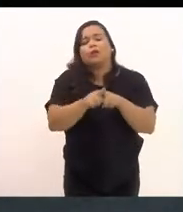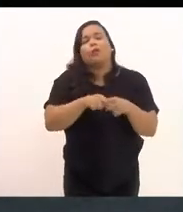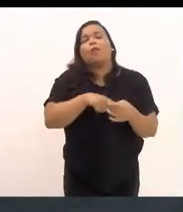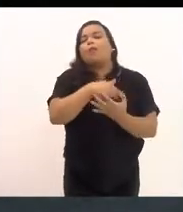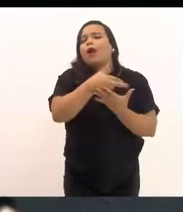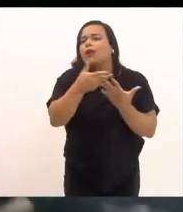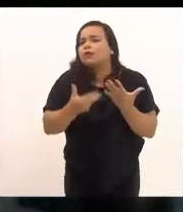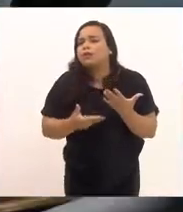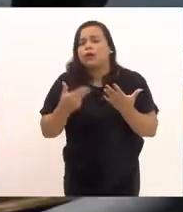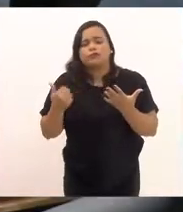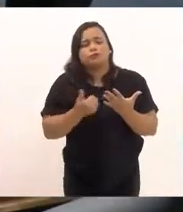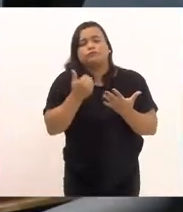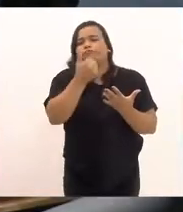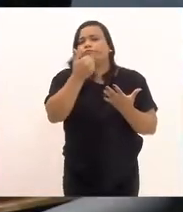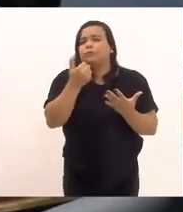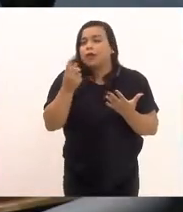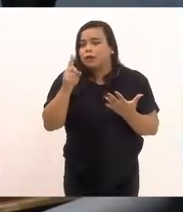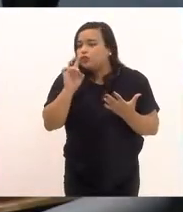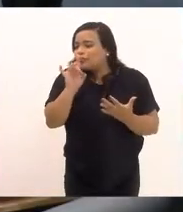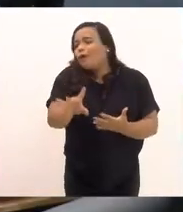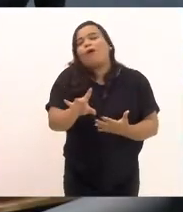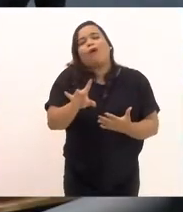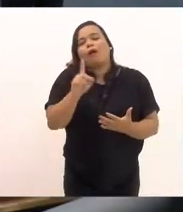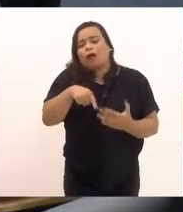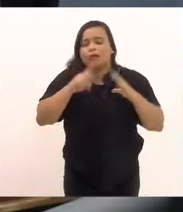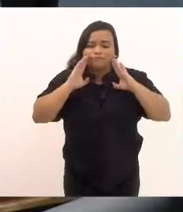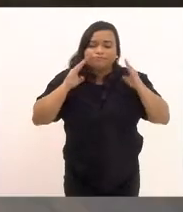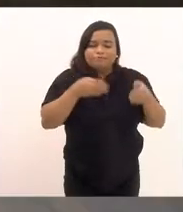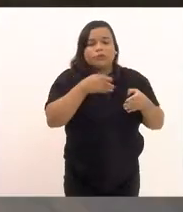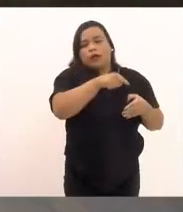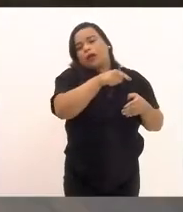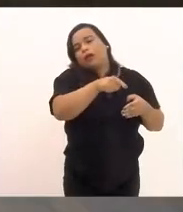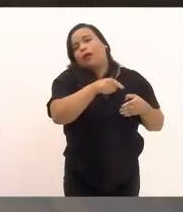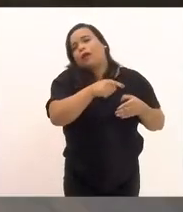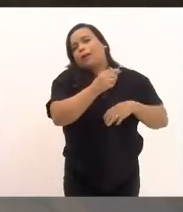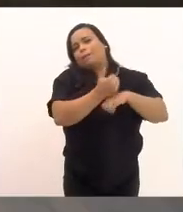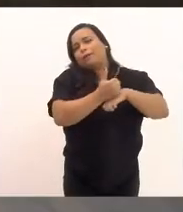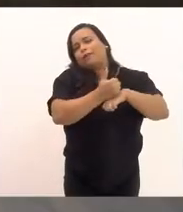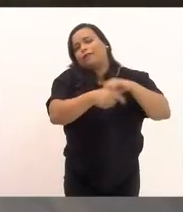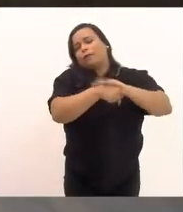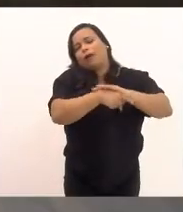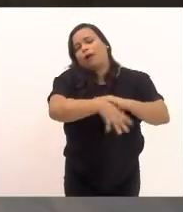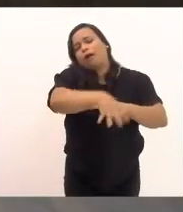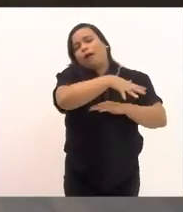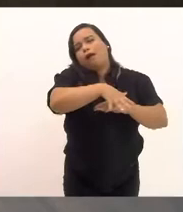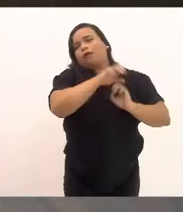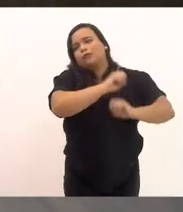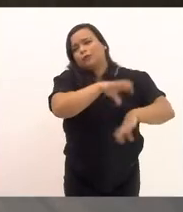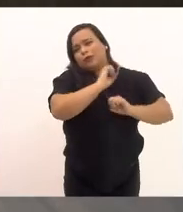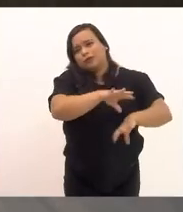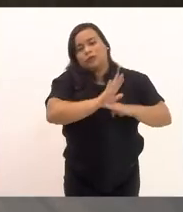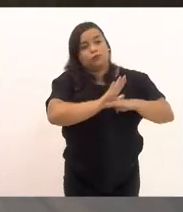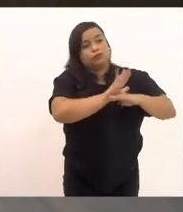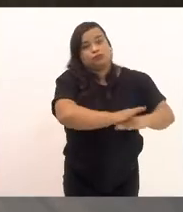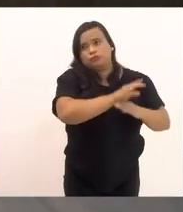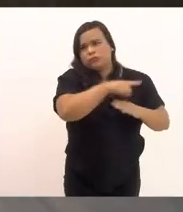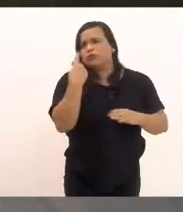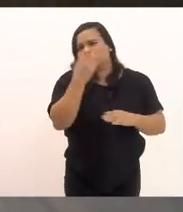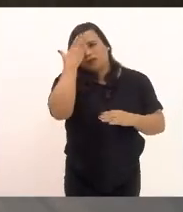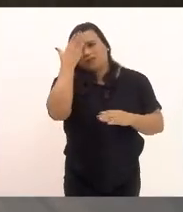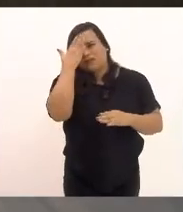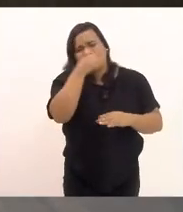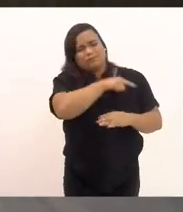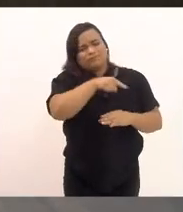faz através dos profissionais da educação. E temos absoluta certeza do empenho e dedicação